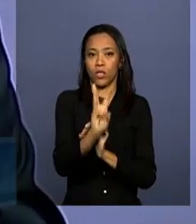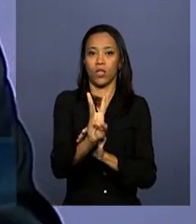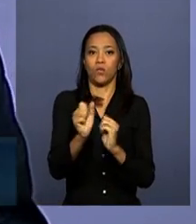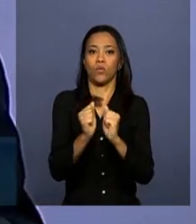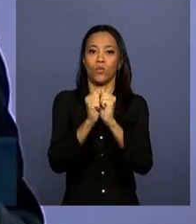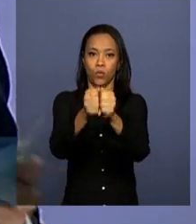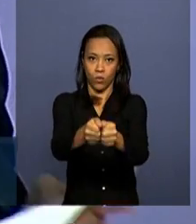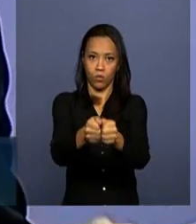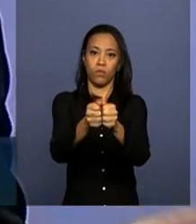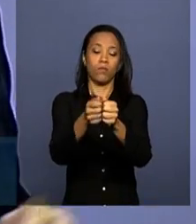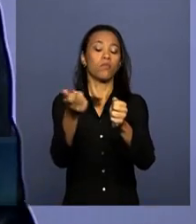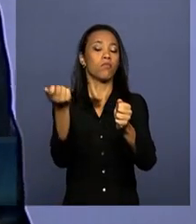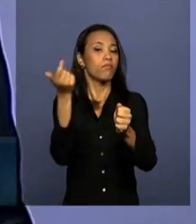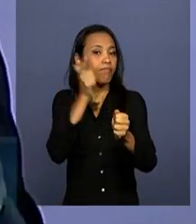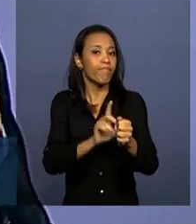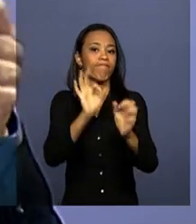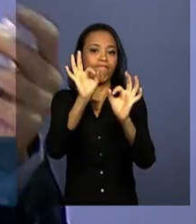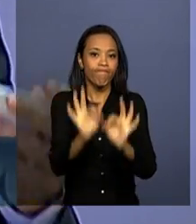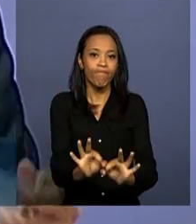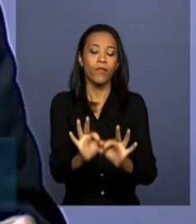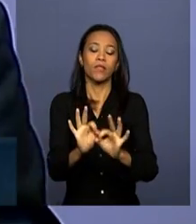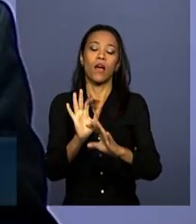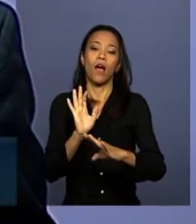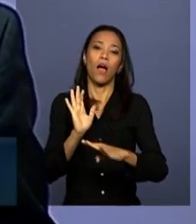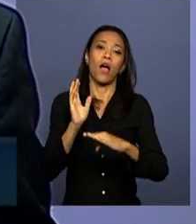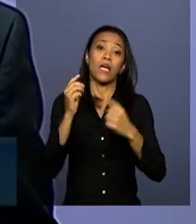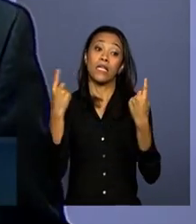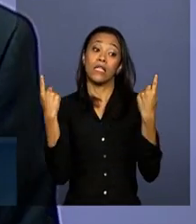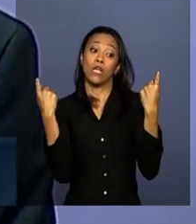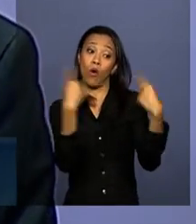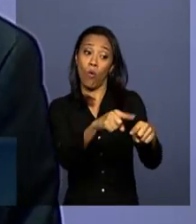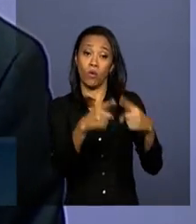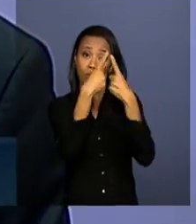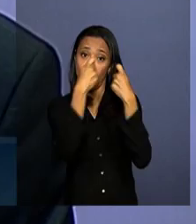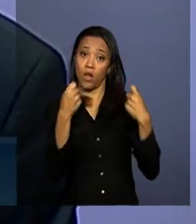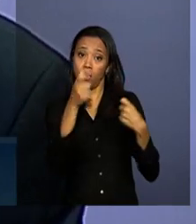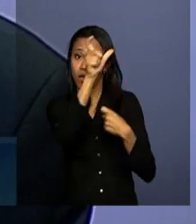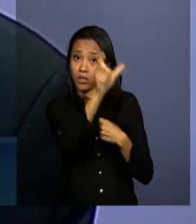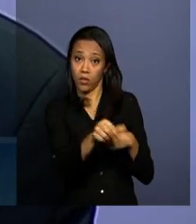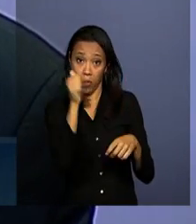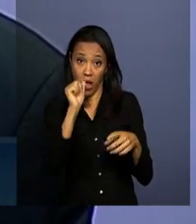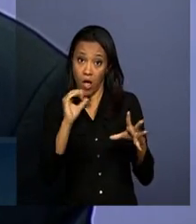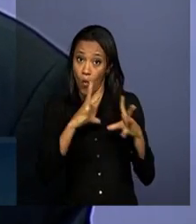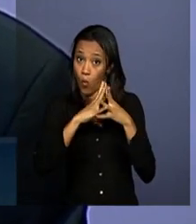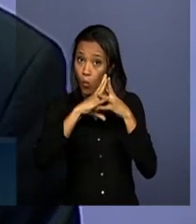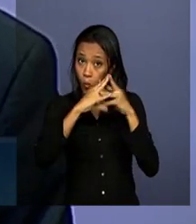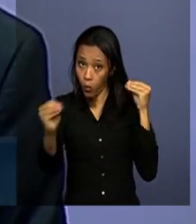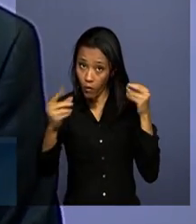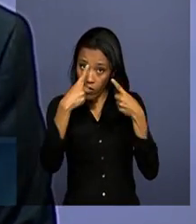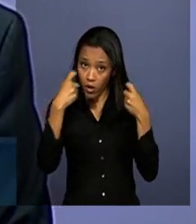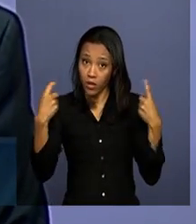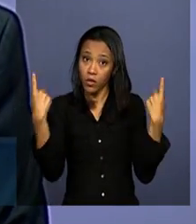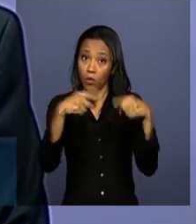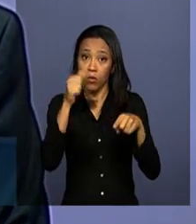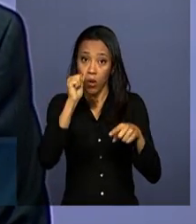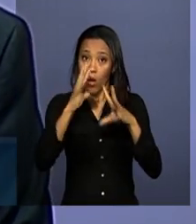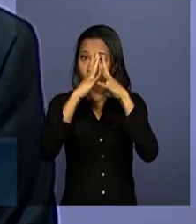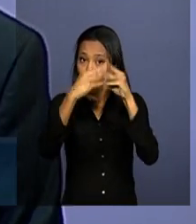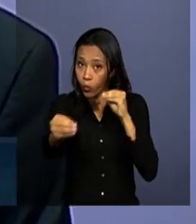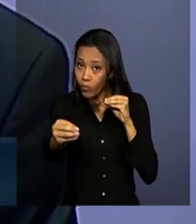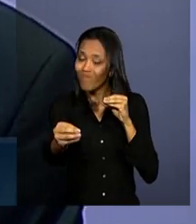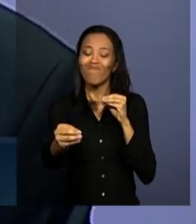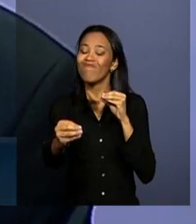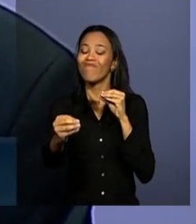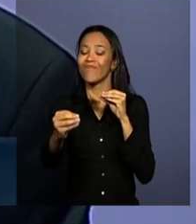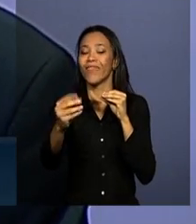que a gente possa, de fato, enfrentar a violência com a mulher. Nós não acabaremos com a violência contra a mulher. Ela é